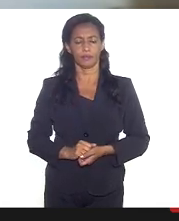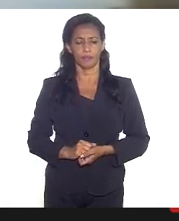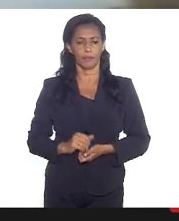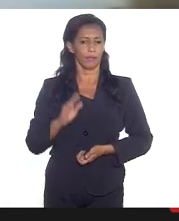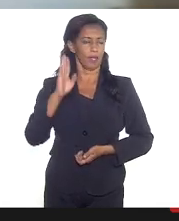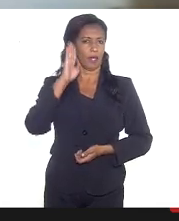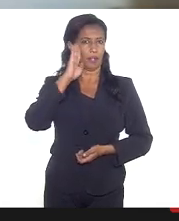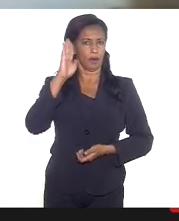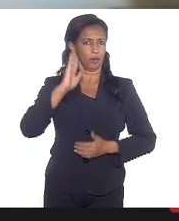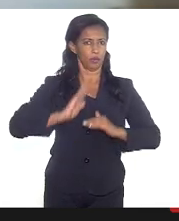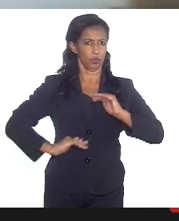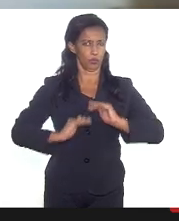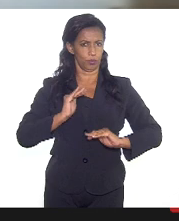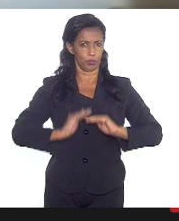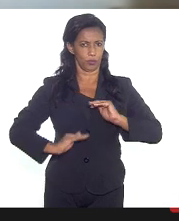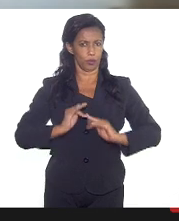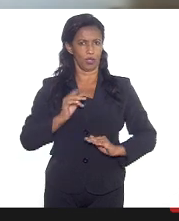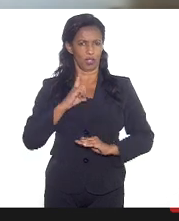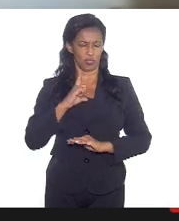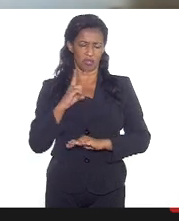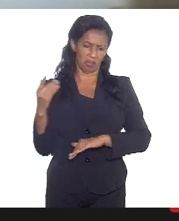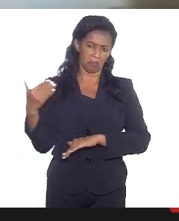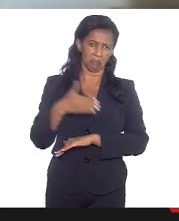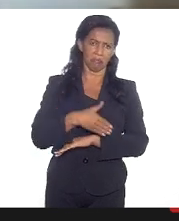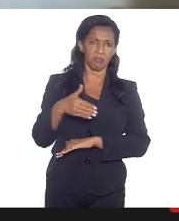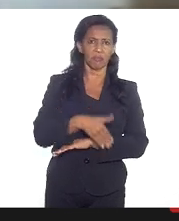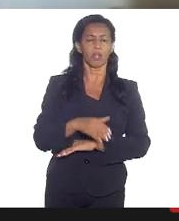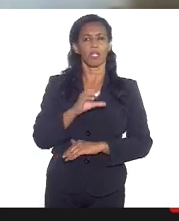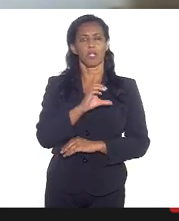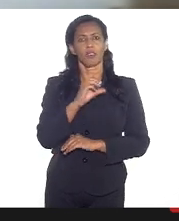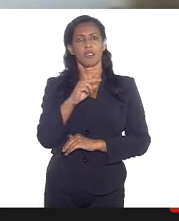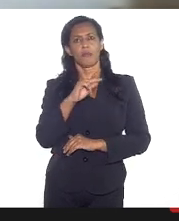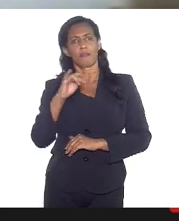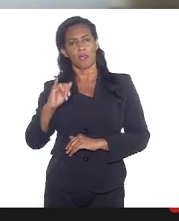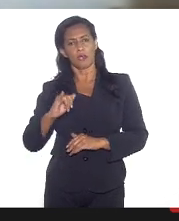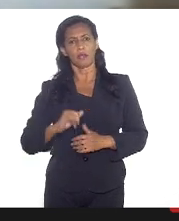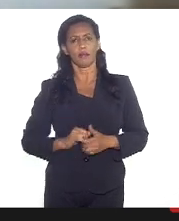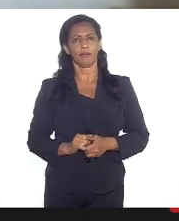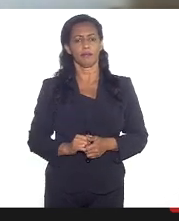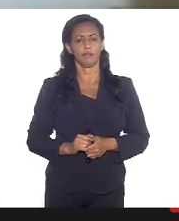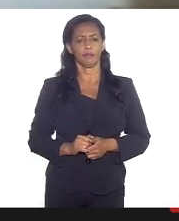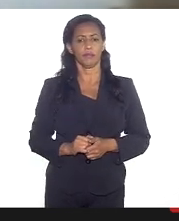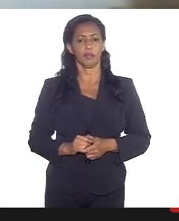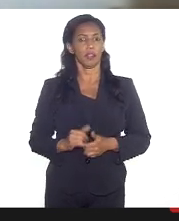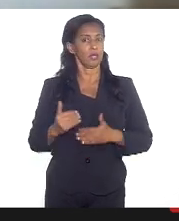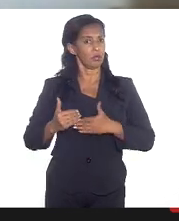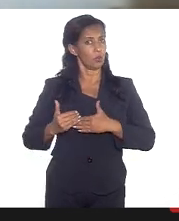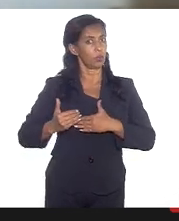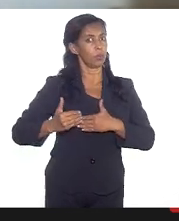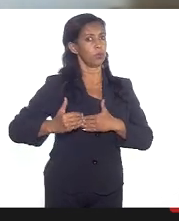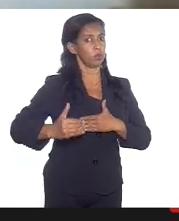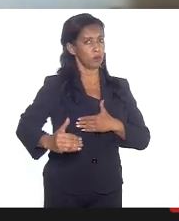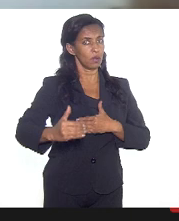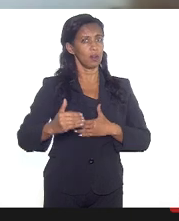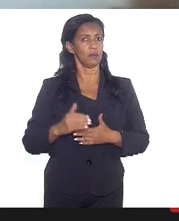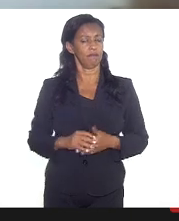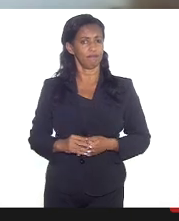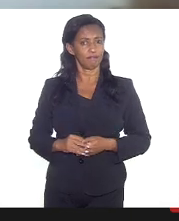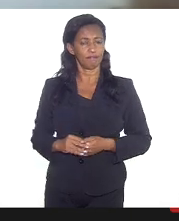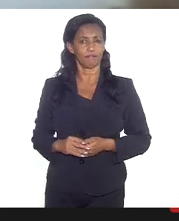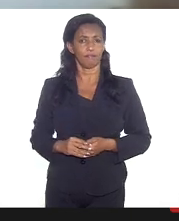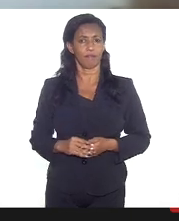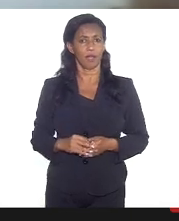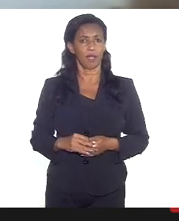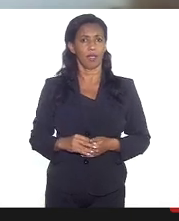Principalmente dos profissionais que têm vindo aqui na CPI, de avançar celeremente